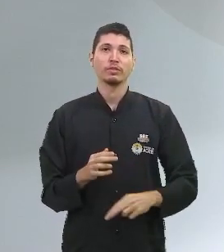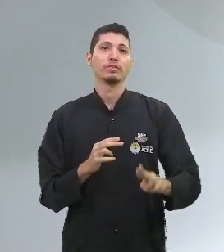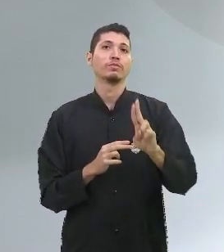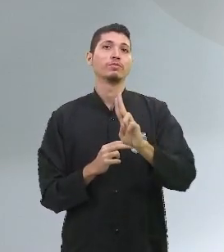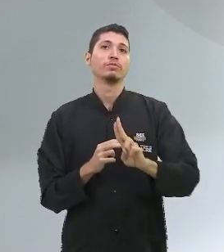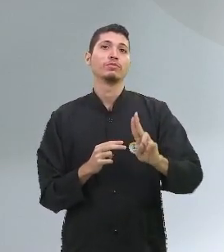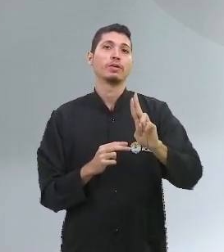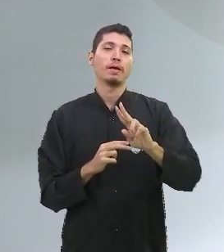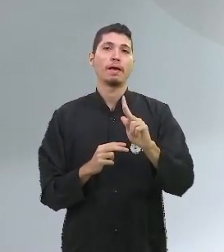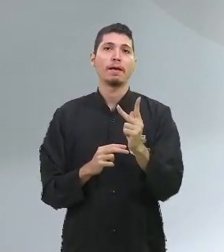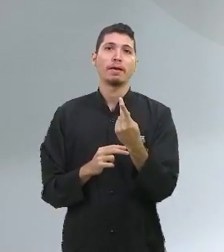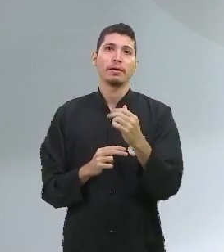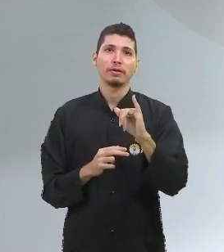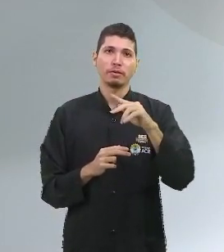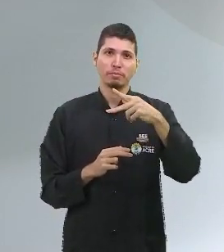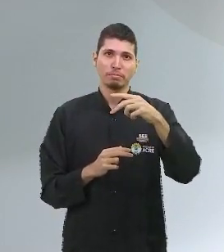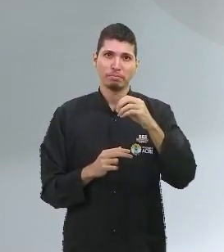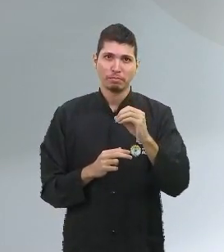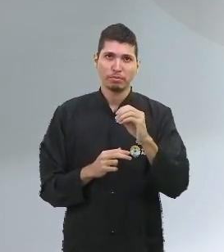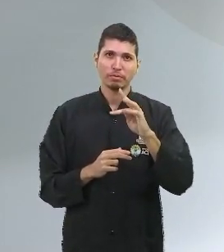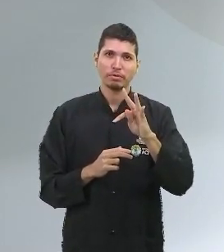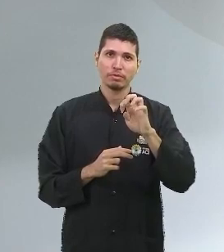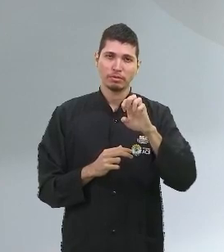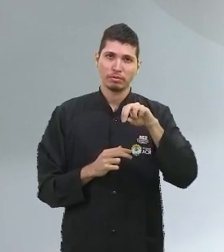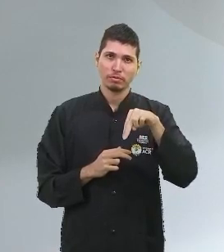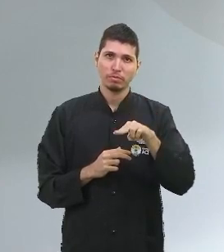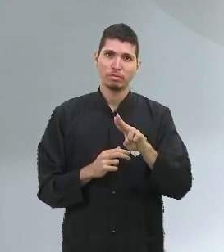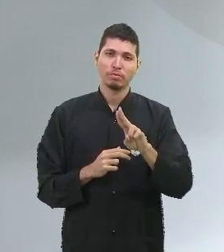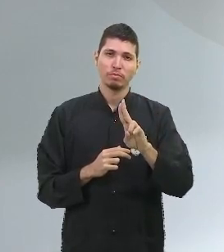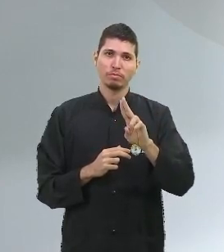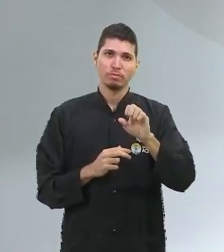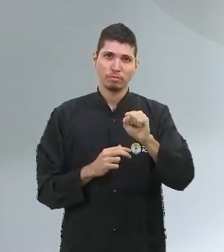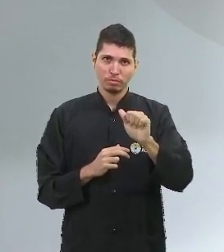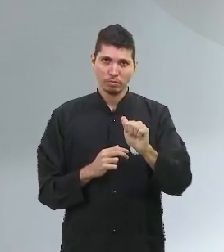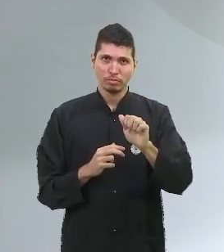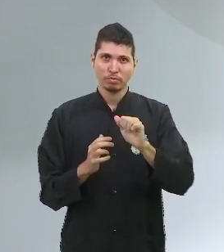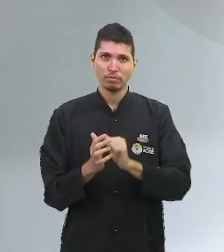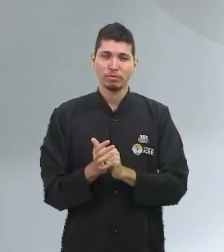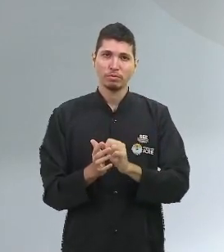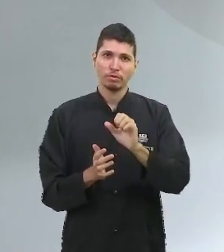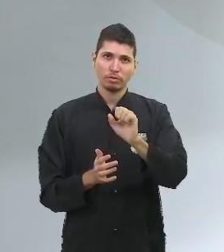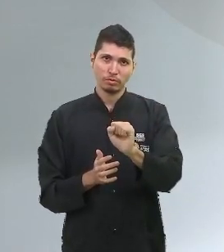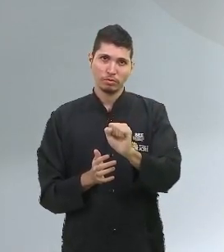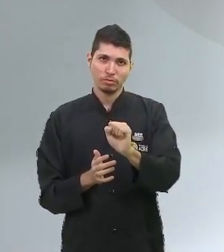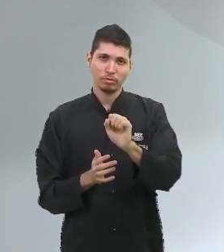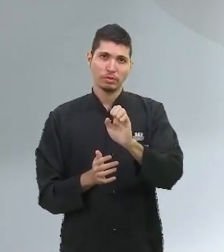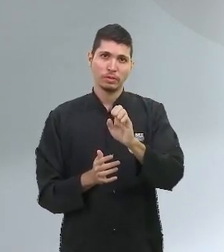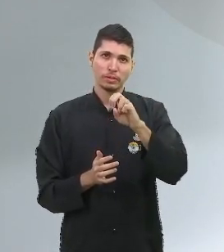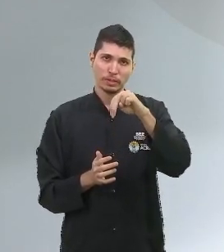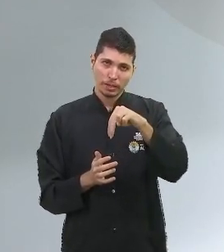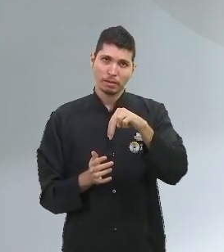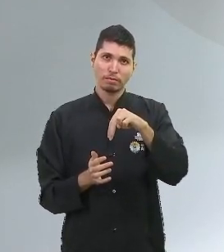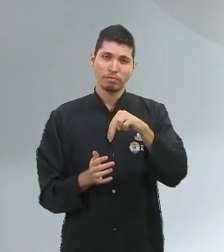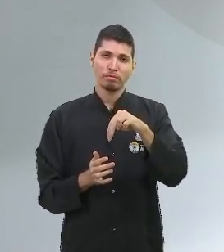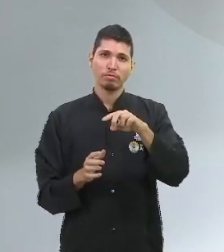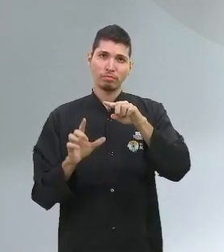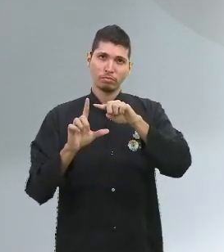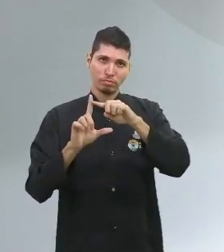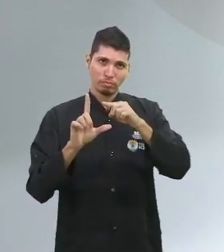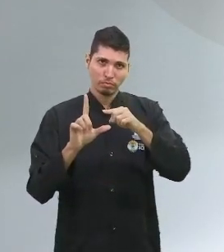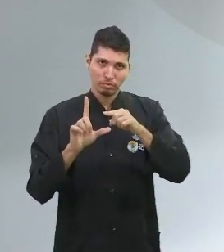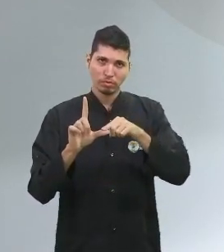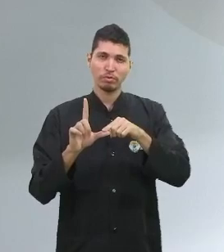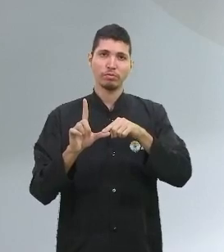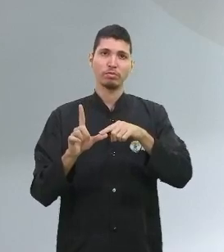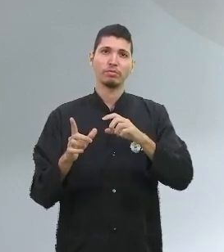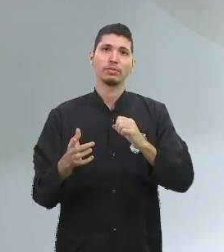a hipotenusa e o seno do ângulo oposto à altura. Se você lembrar dessas coisas, você consegue chegar